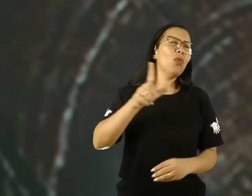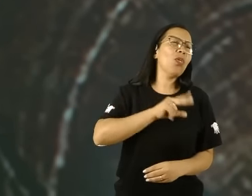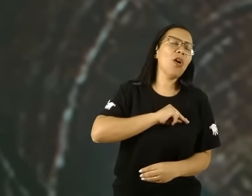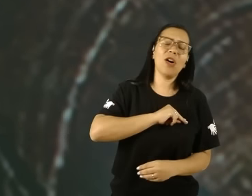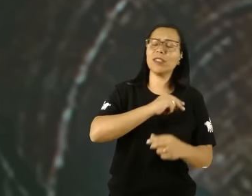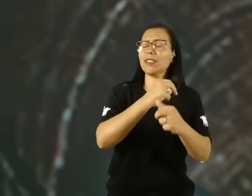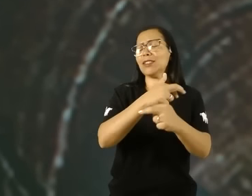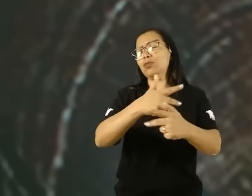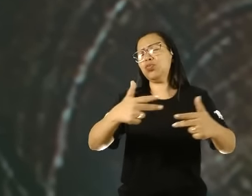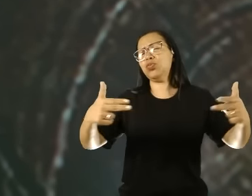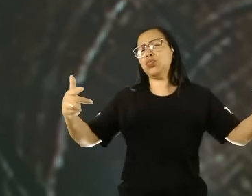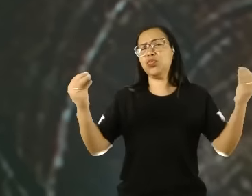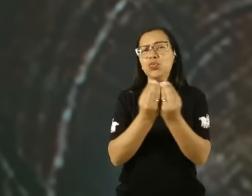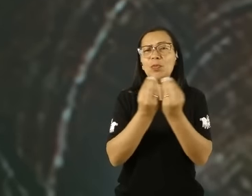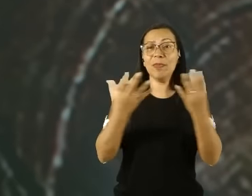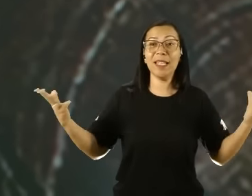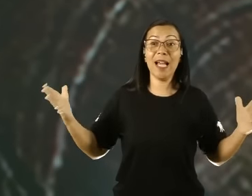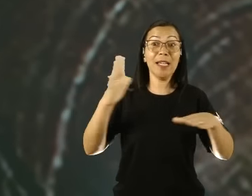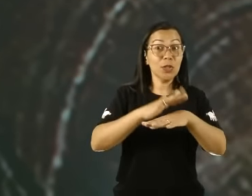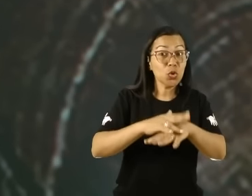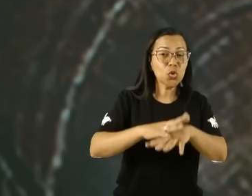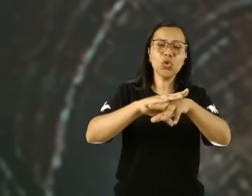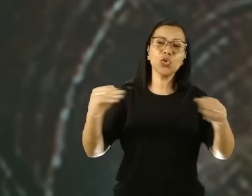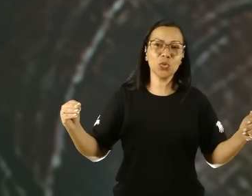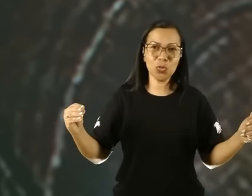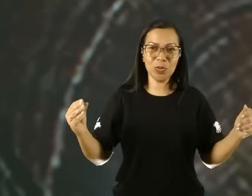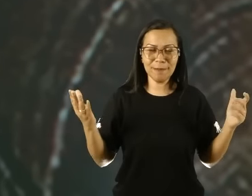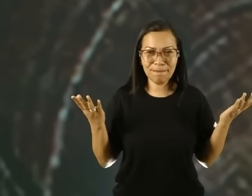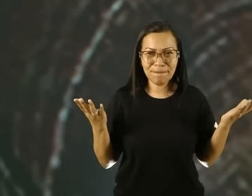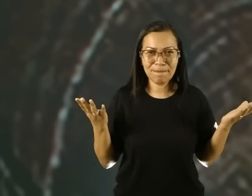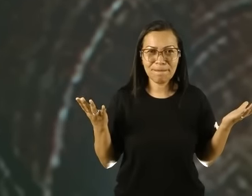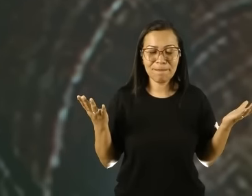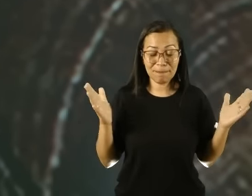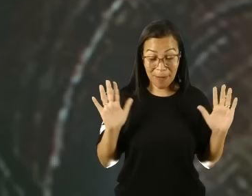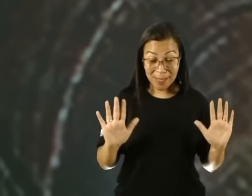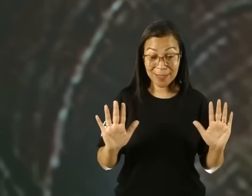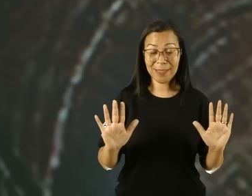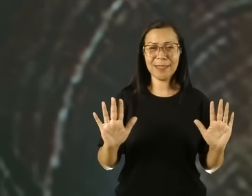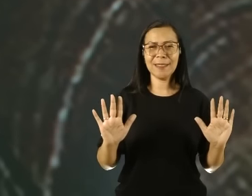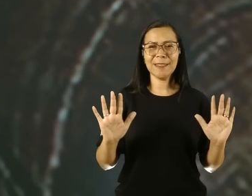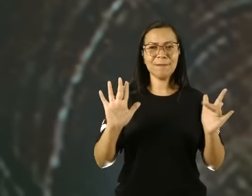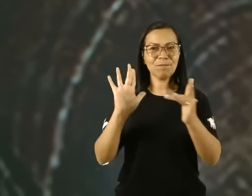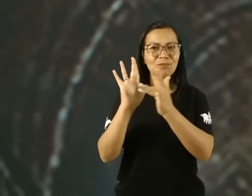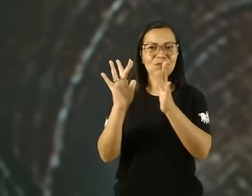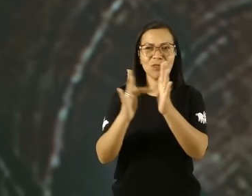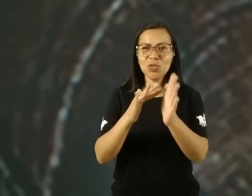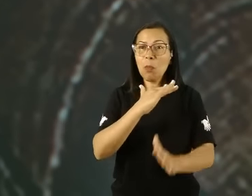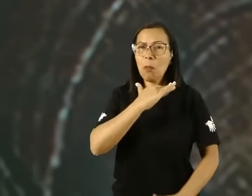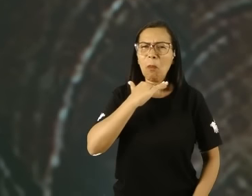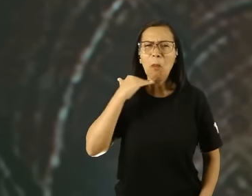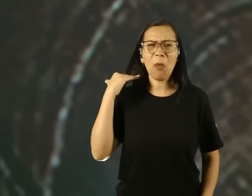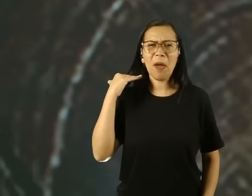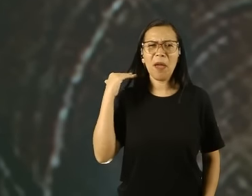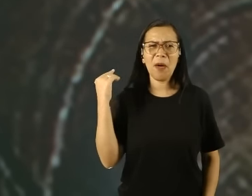pela corda, e Jesus curando, eles viram. Mas quando Jesus morreu, quando Jesus foi para a cruz,